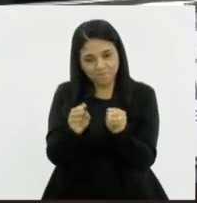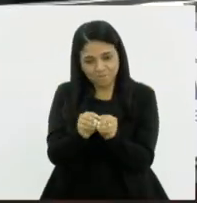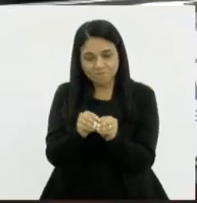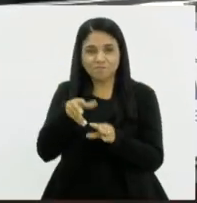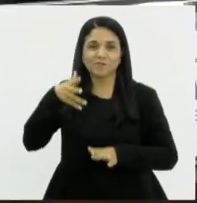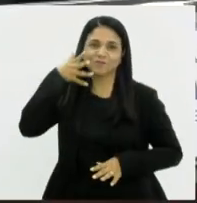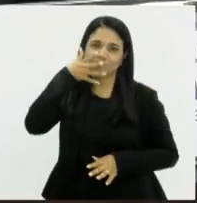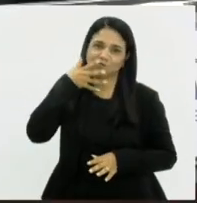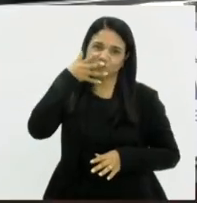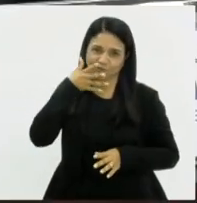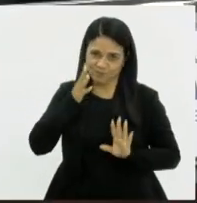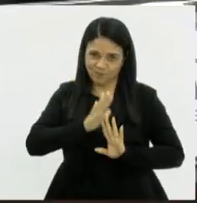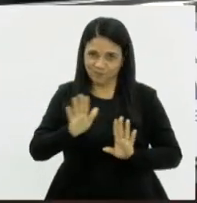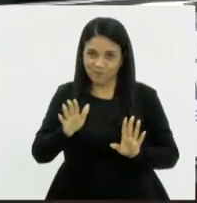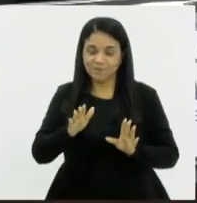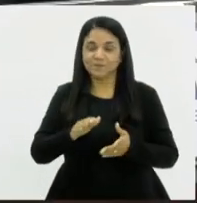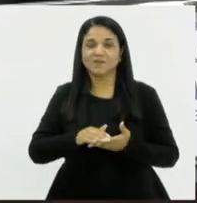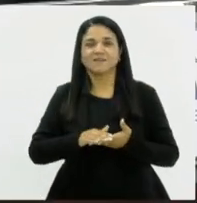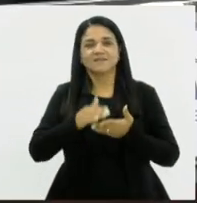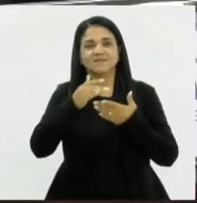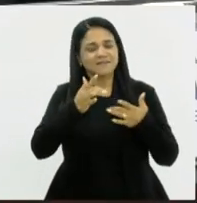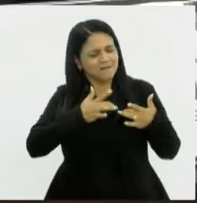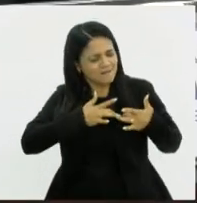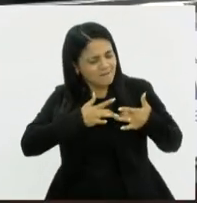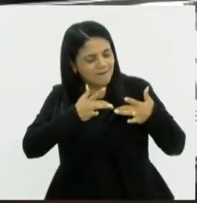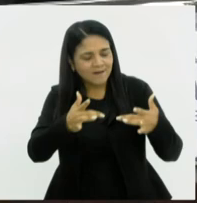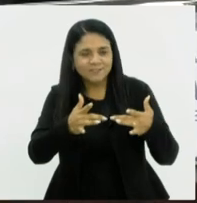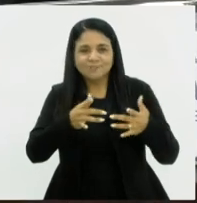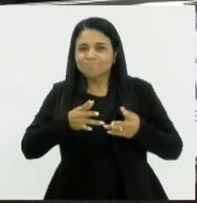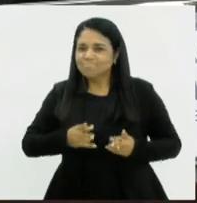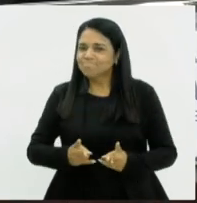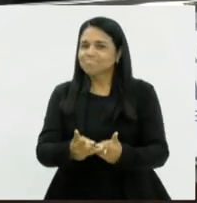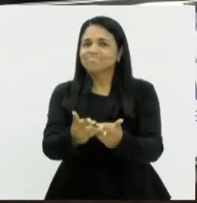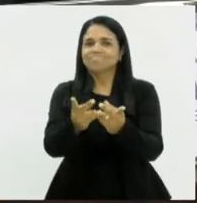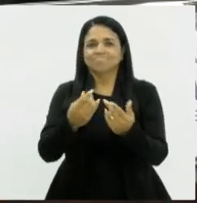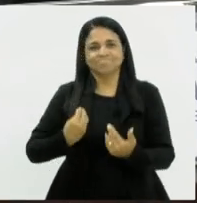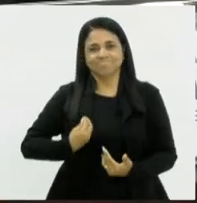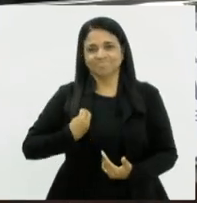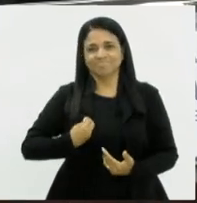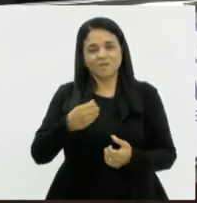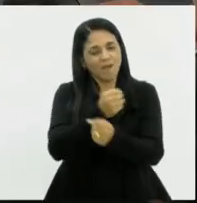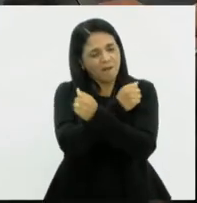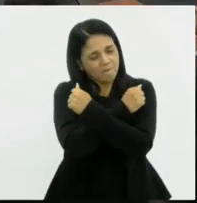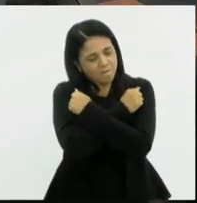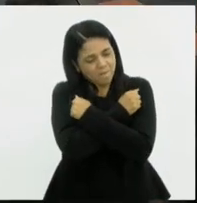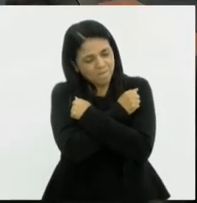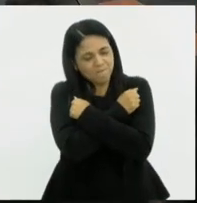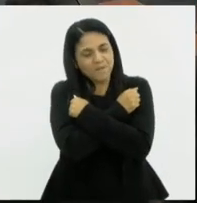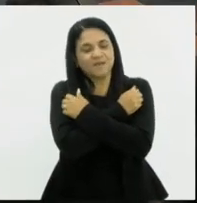deixando aqui sempre que gratidão é para a vida toda. Um forte abraço.